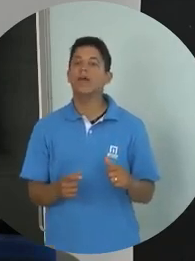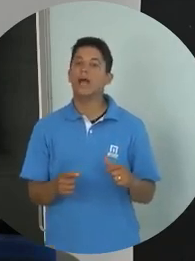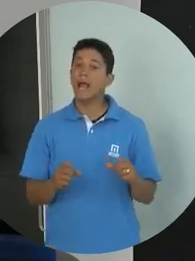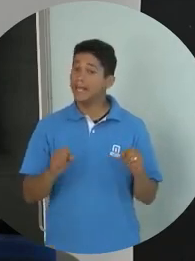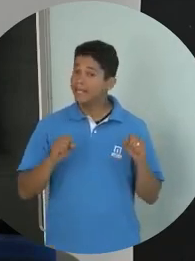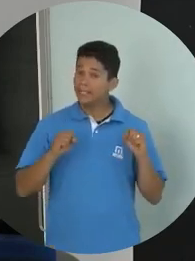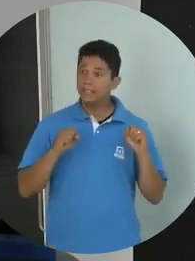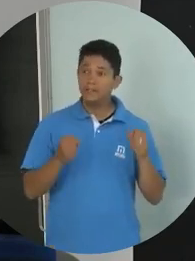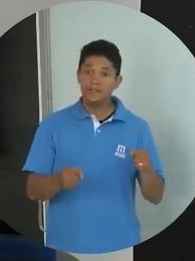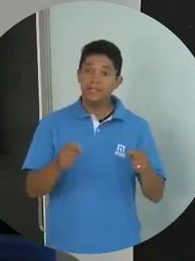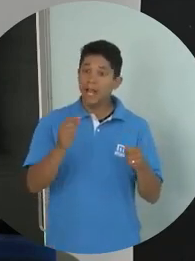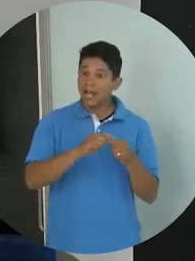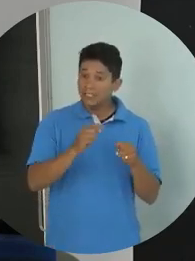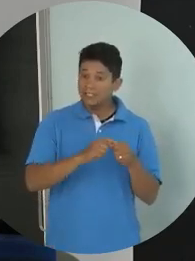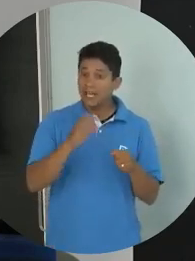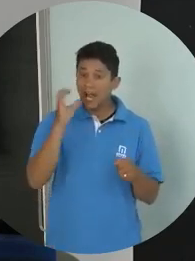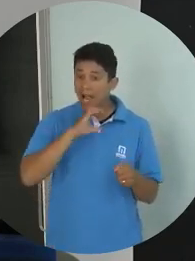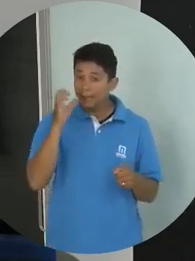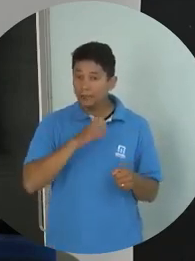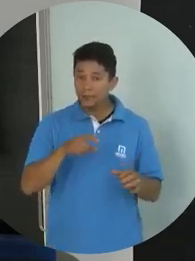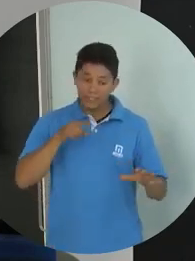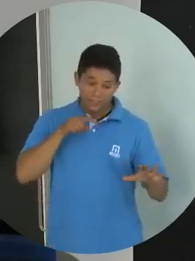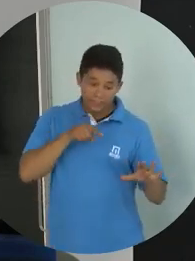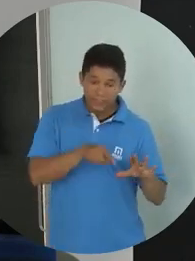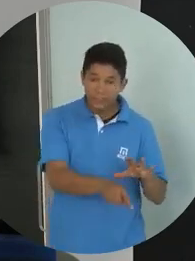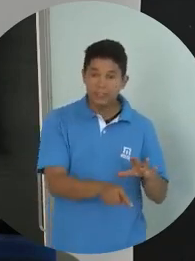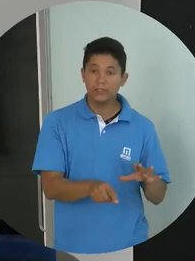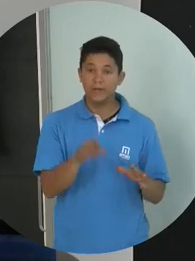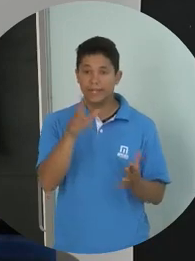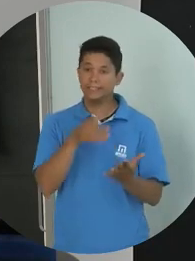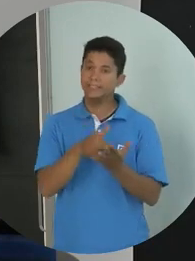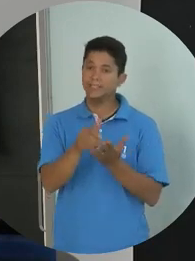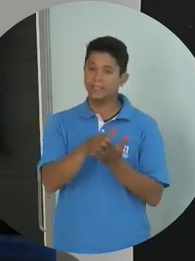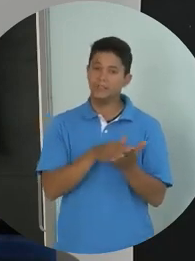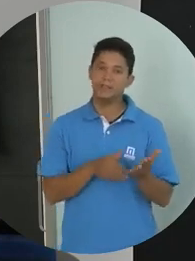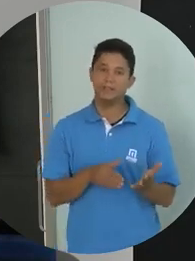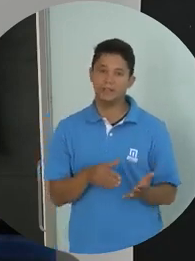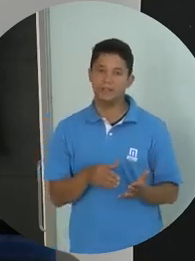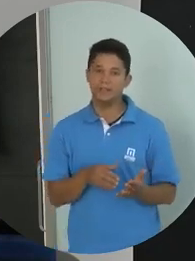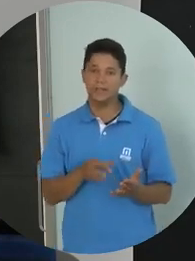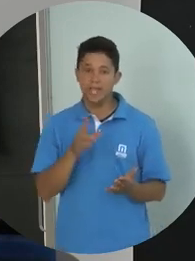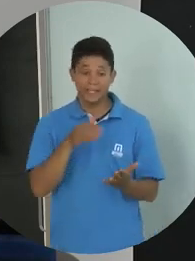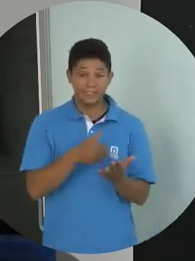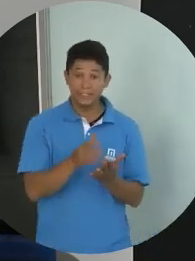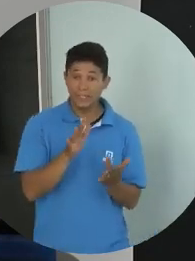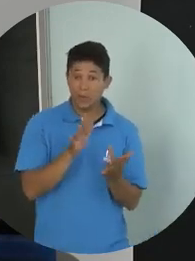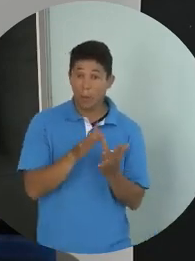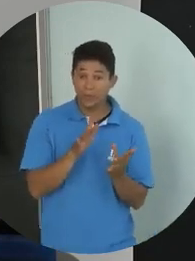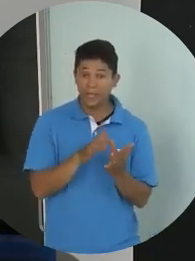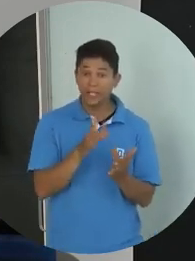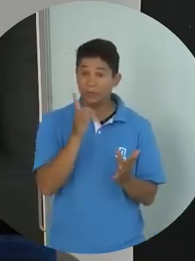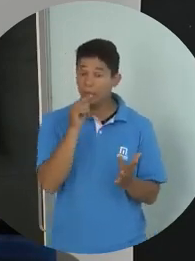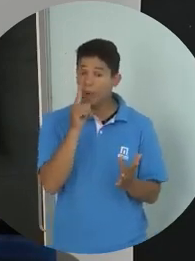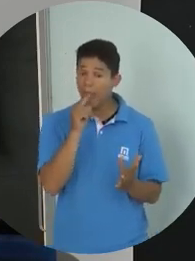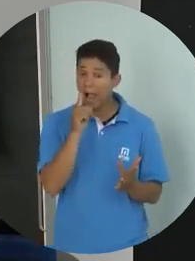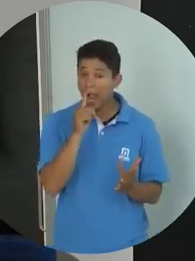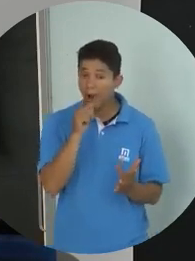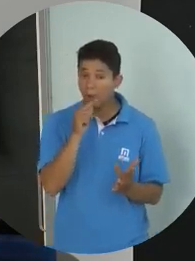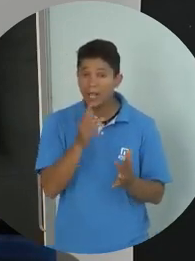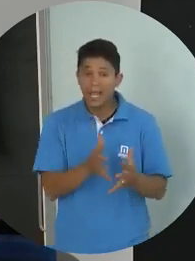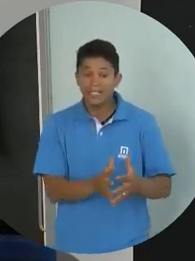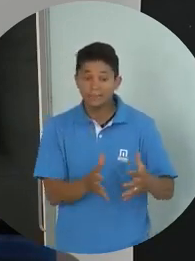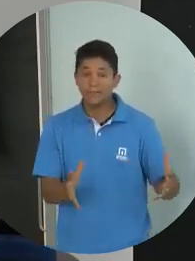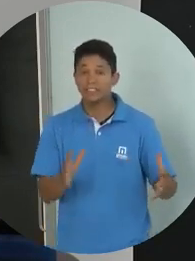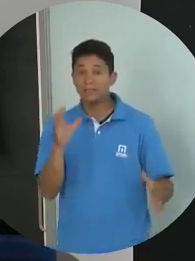forma rápida, realmente injetando essa resina. Essa resina, quando ela tem contato com a água, ela tende a expandir até mais